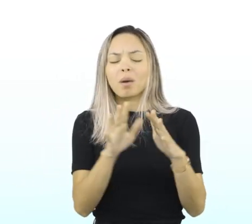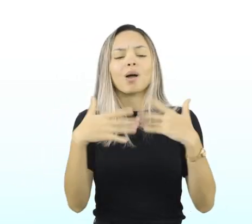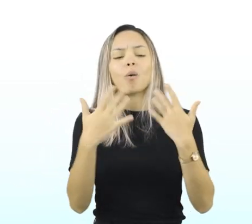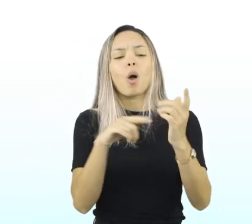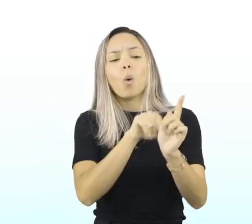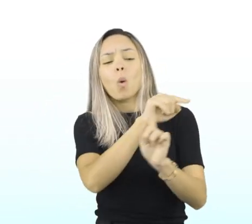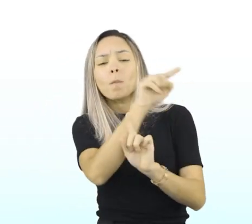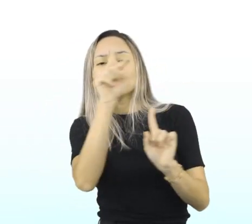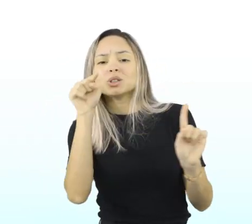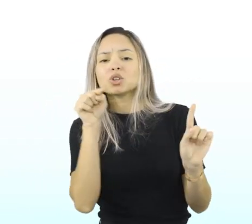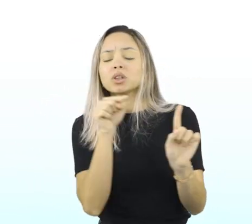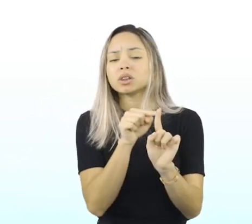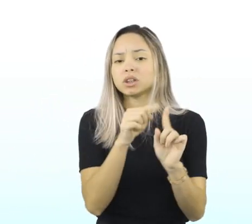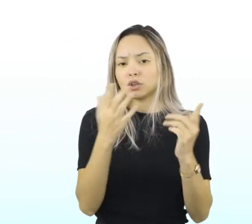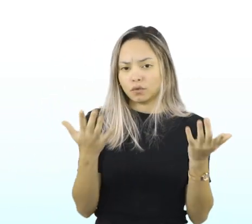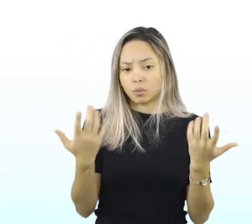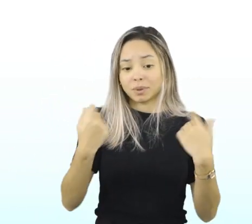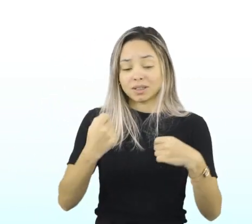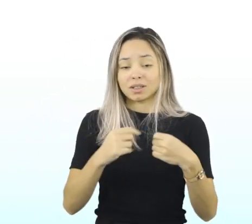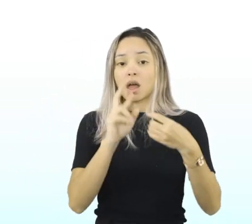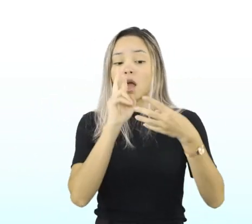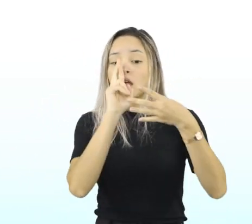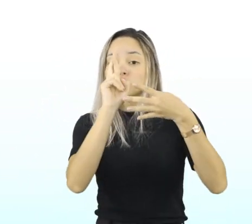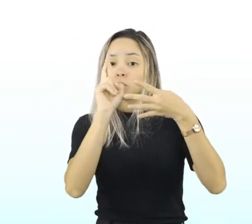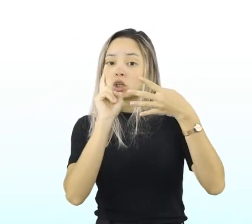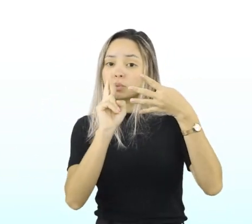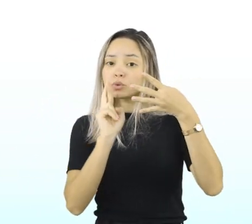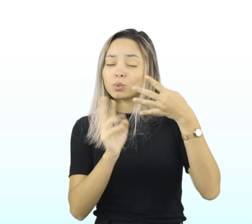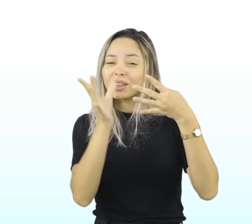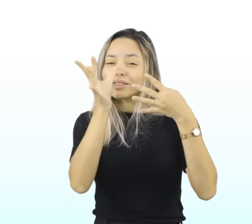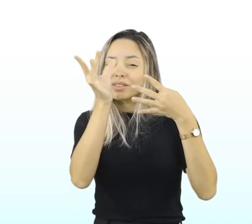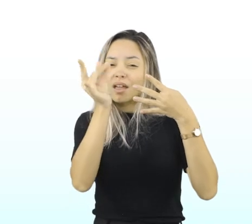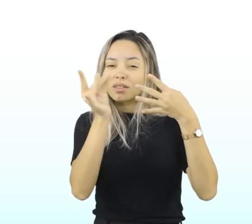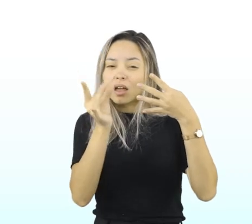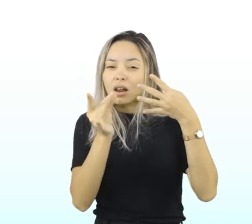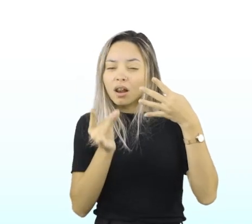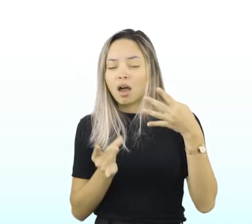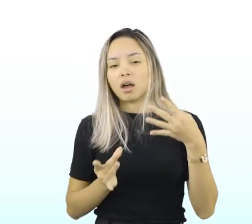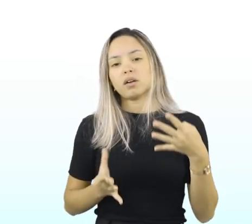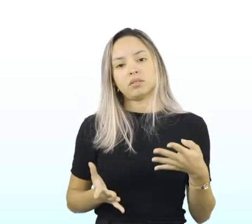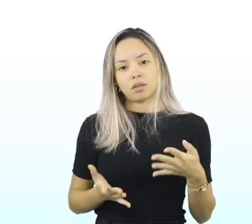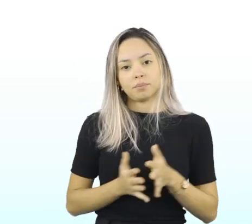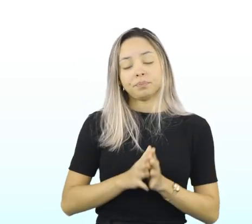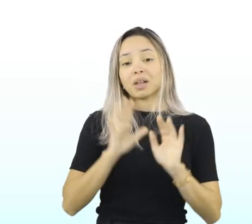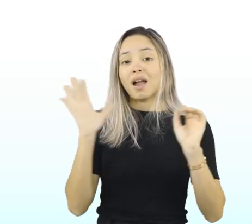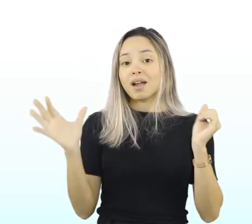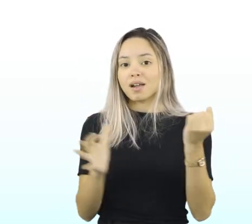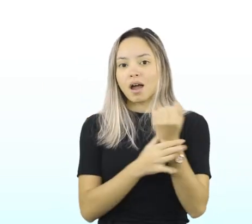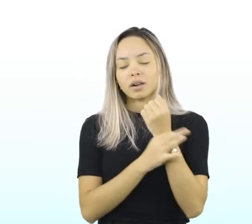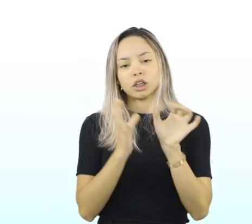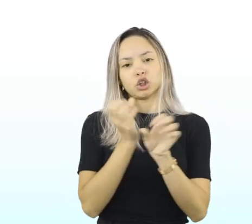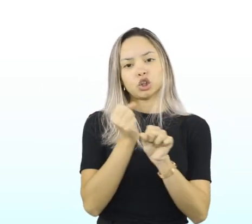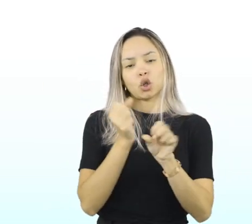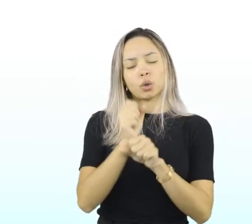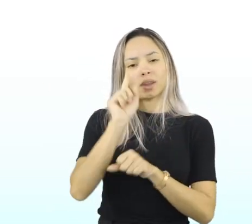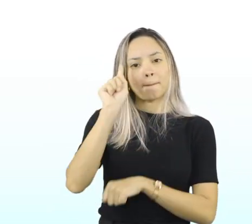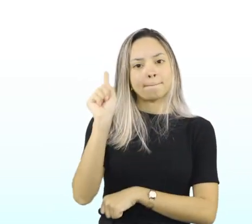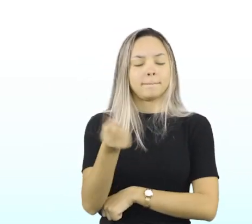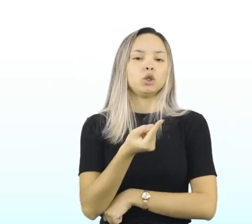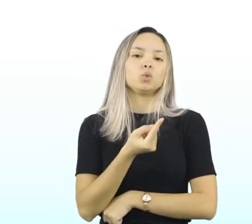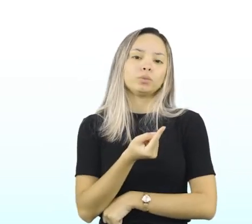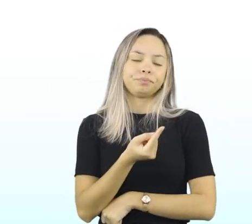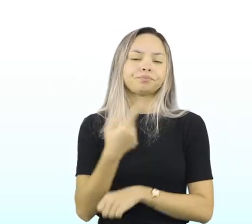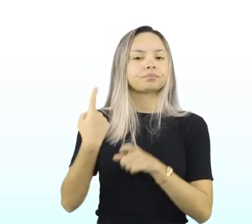que finalidade, com que objetivo. Você tem que responder a essas perguntas de maneira o quê? Detalhada. Então aí você garante o quê? A nota